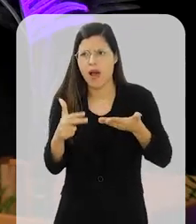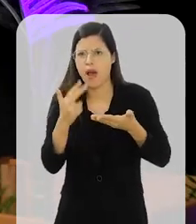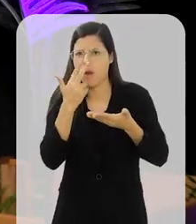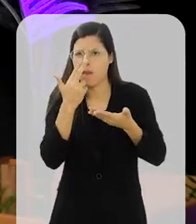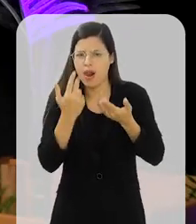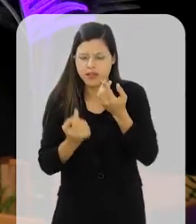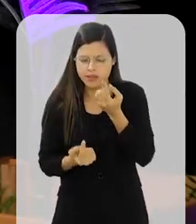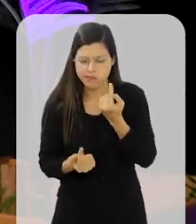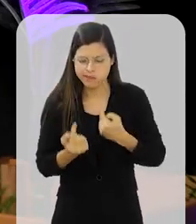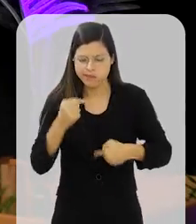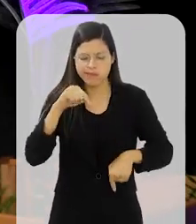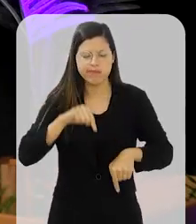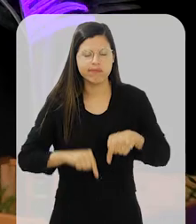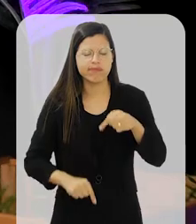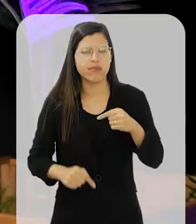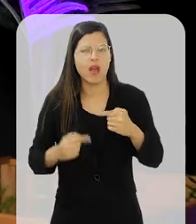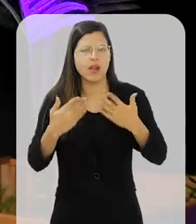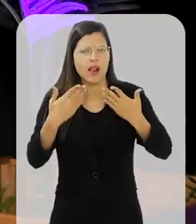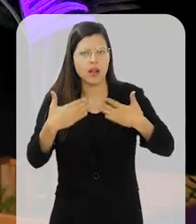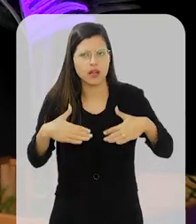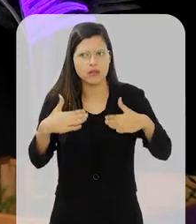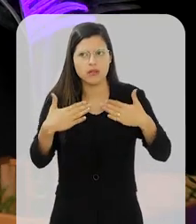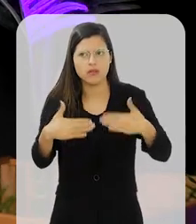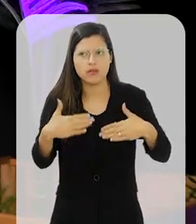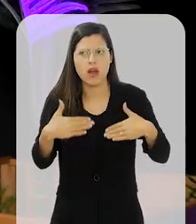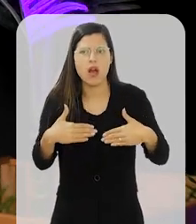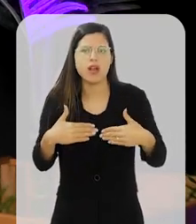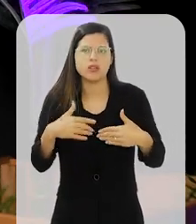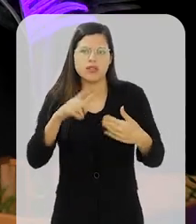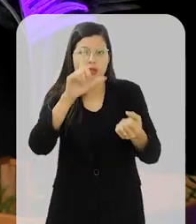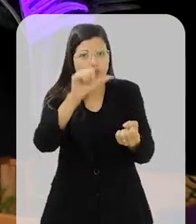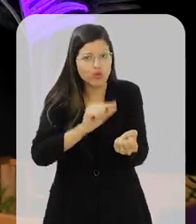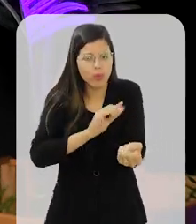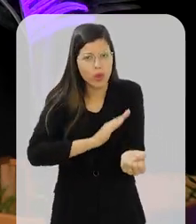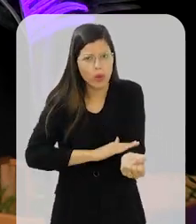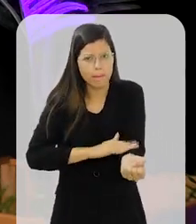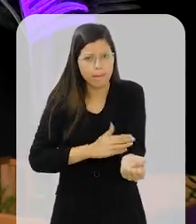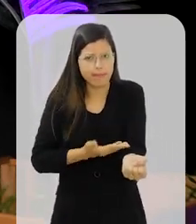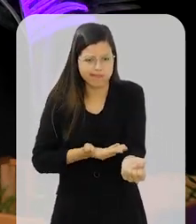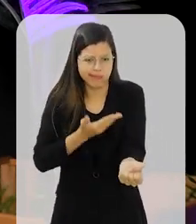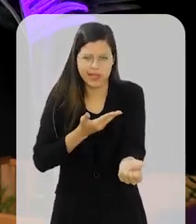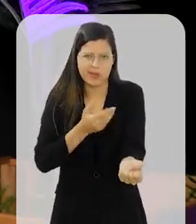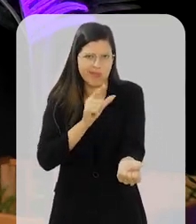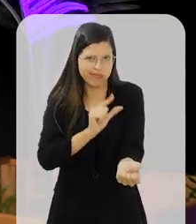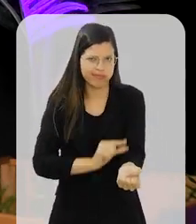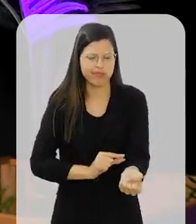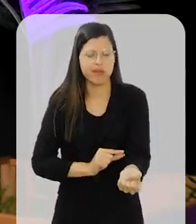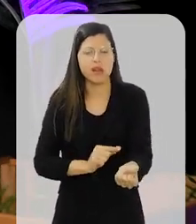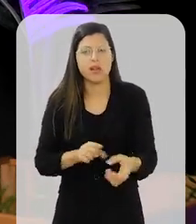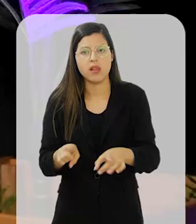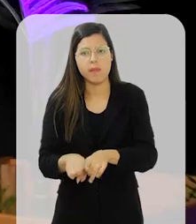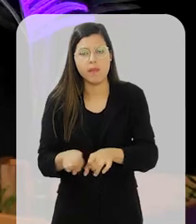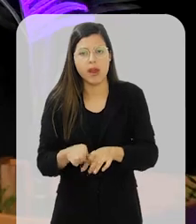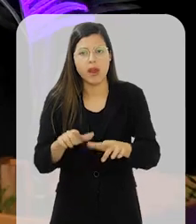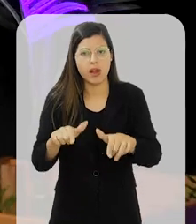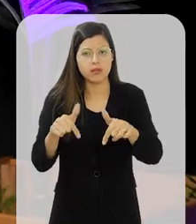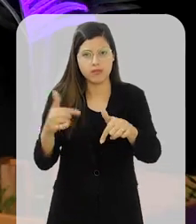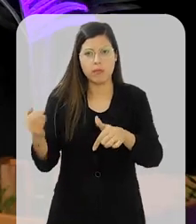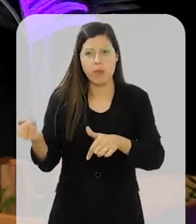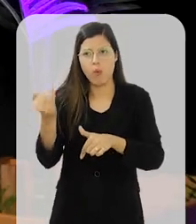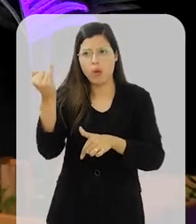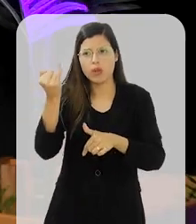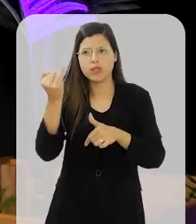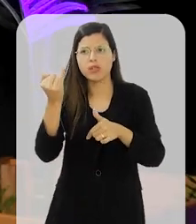relaxa o vaso, que acaba levando um efeito antipertensivo. Também tem uma ação muito importante no